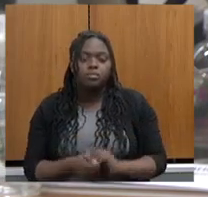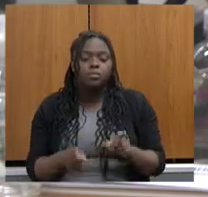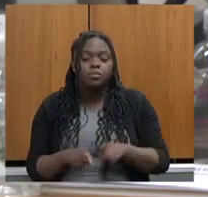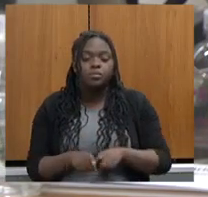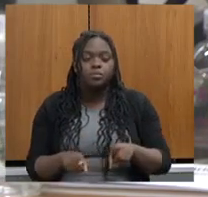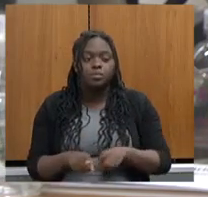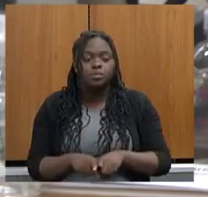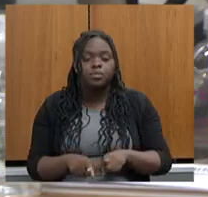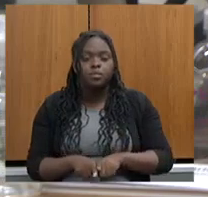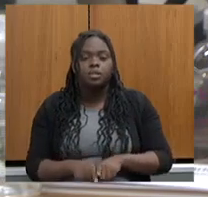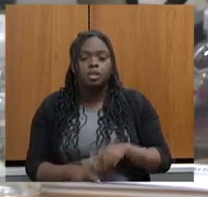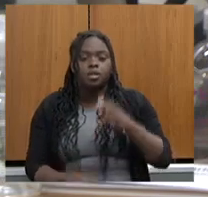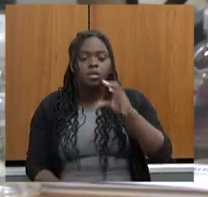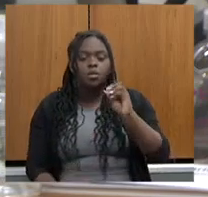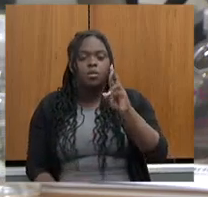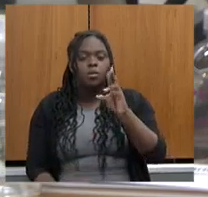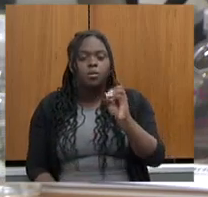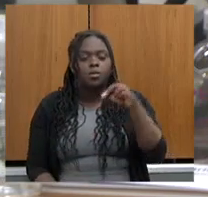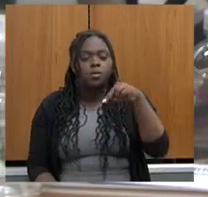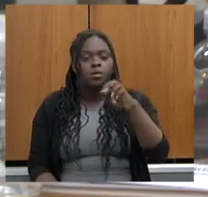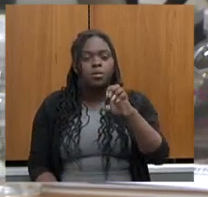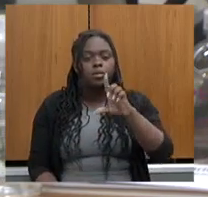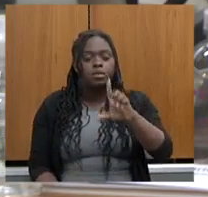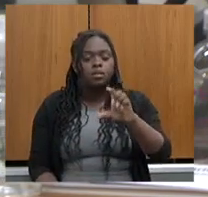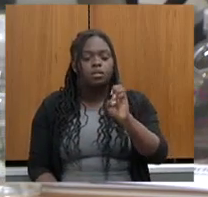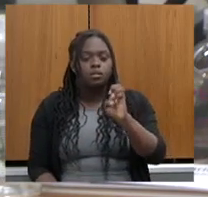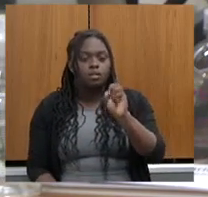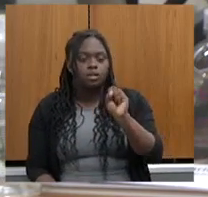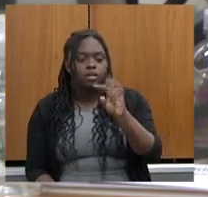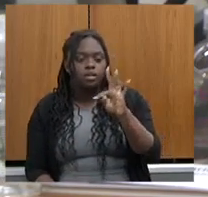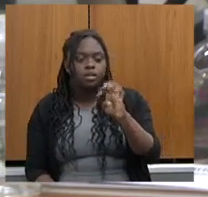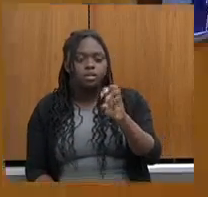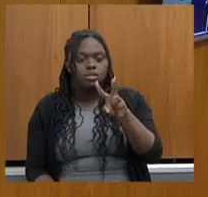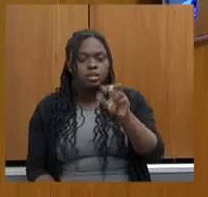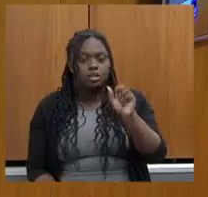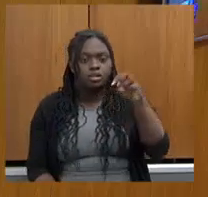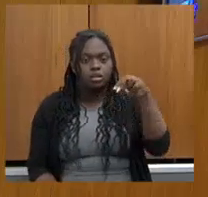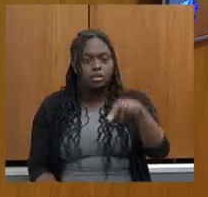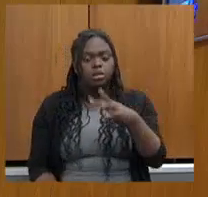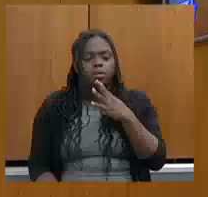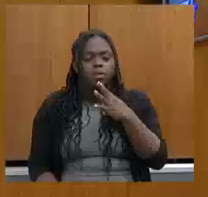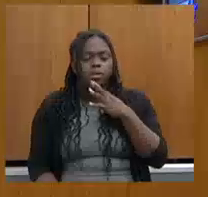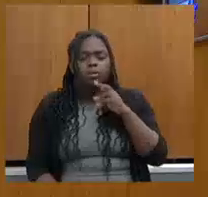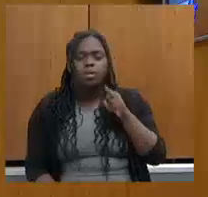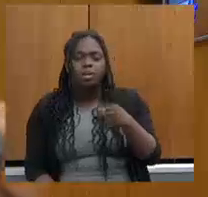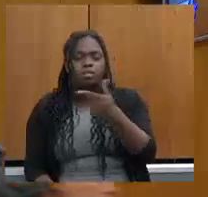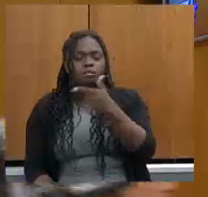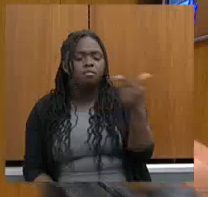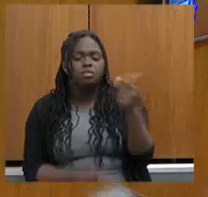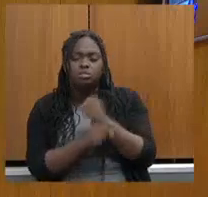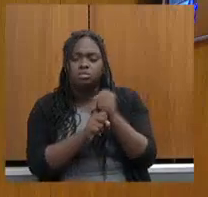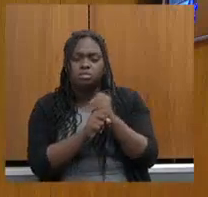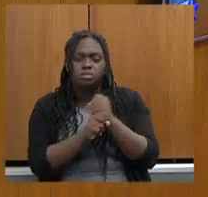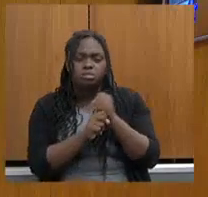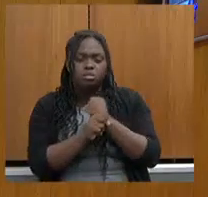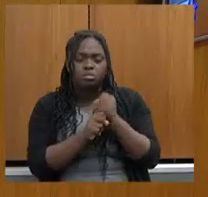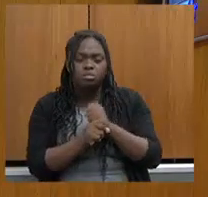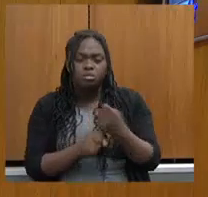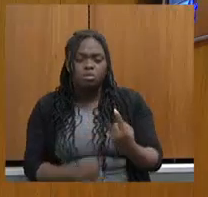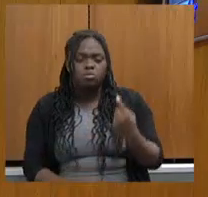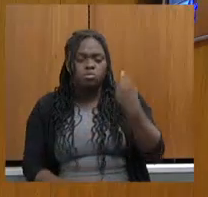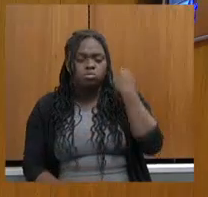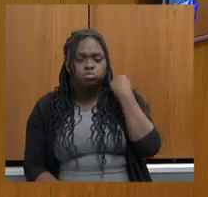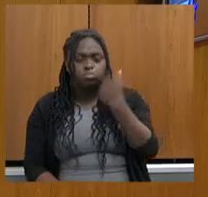Coronel Estevo conheceu há 22 anos né coronel esse 2000 quando aí deputado